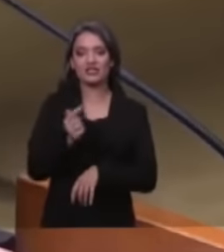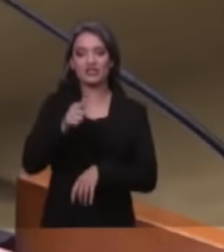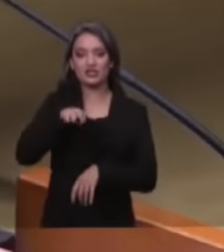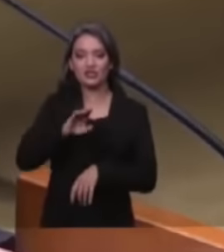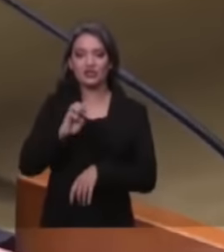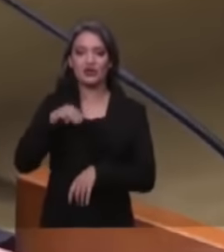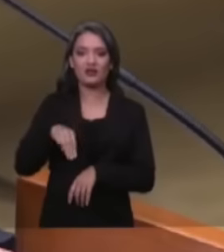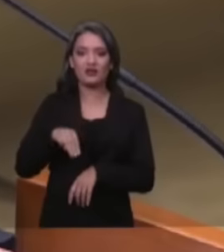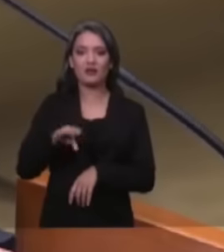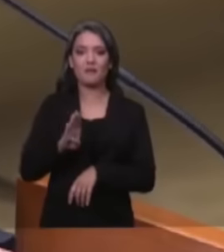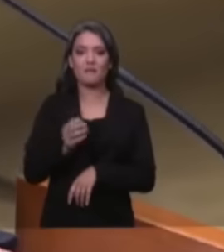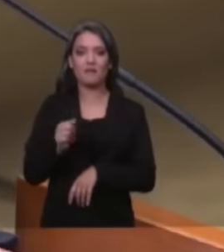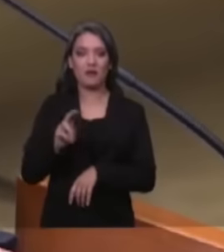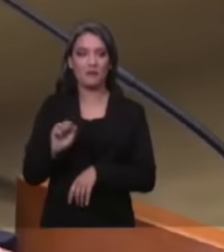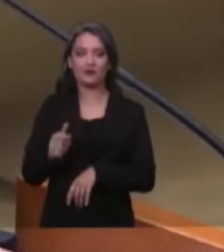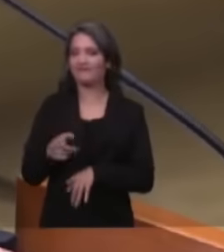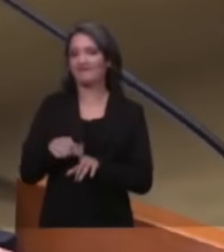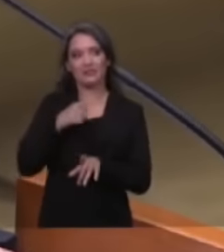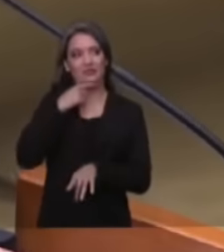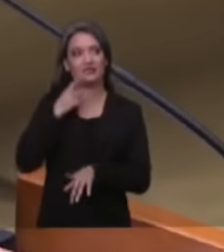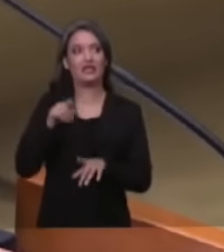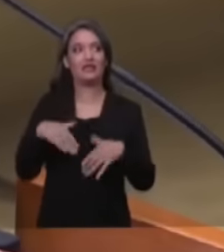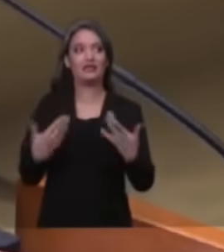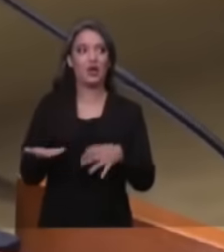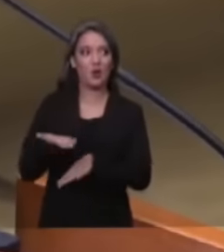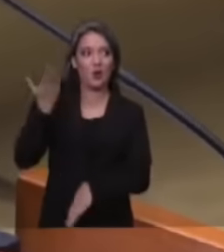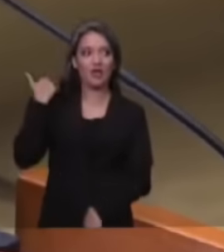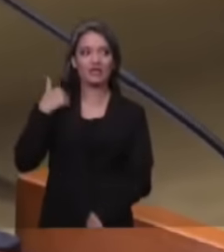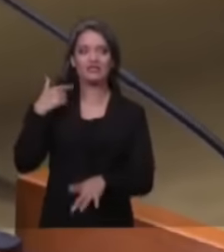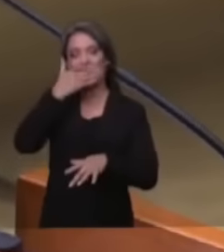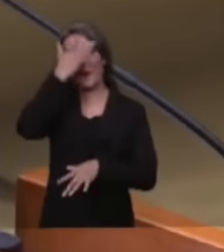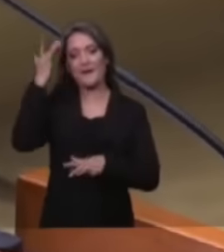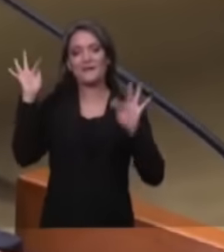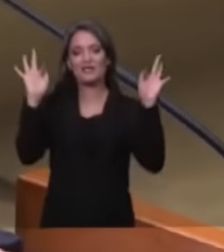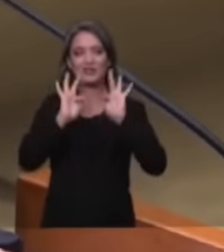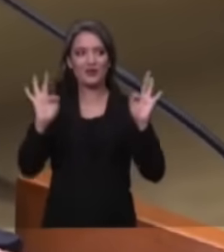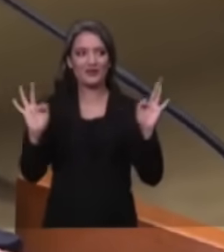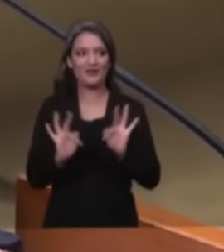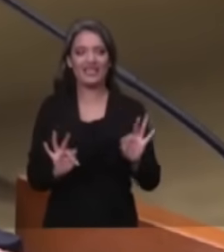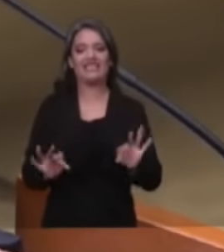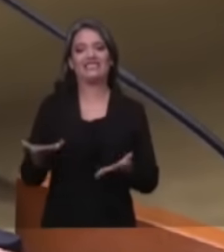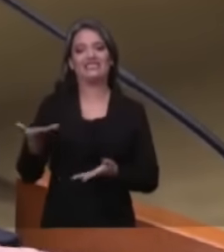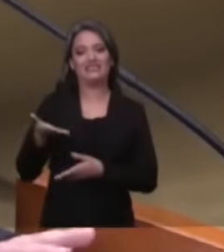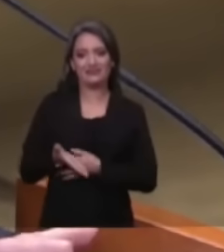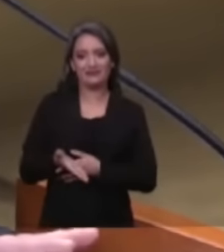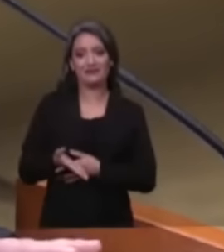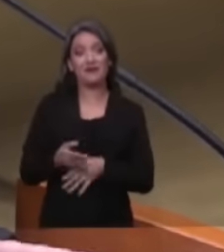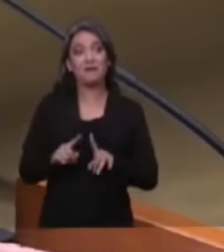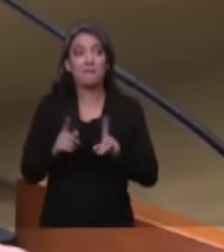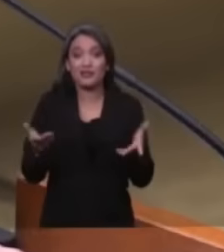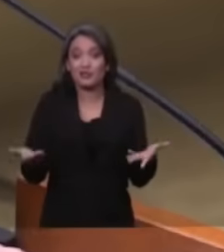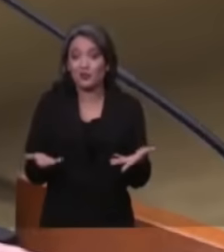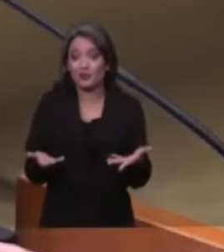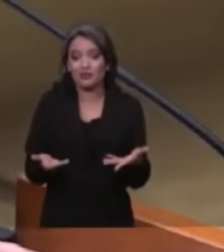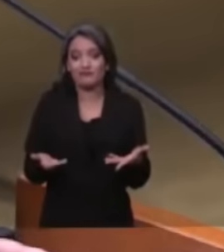depois uma jovem advogada também fez ataques ao STF, e agora esse advogado, que